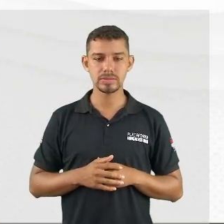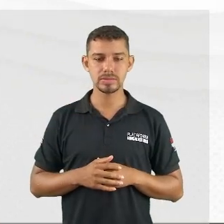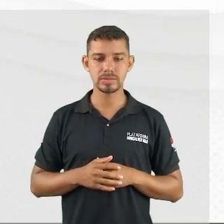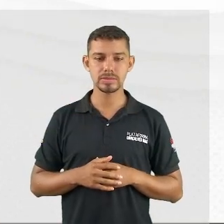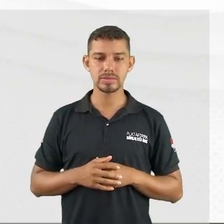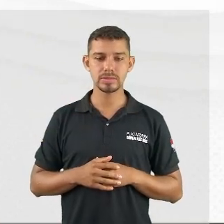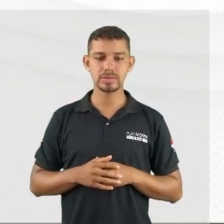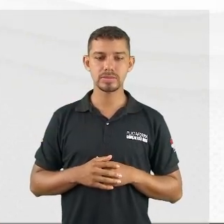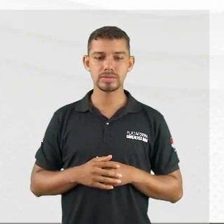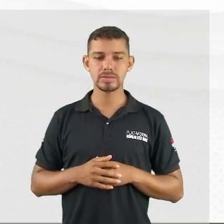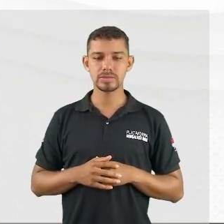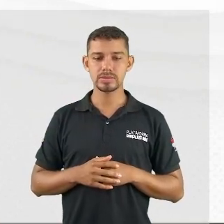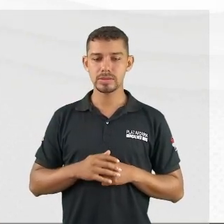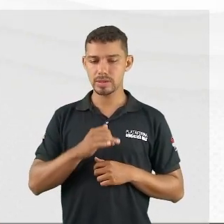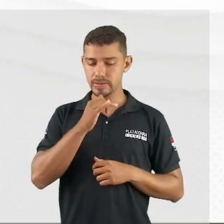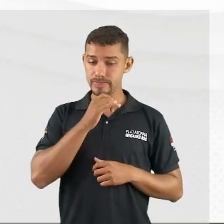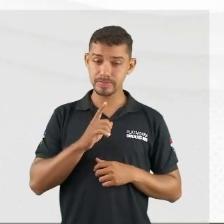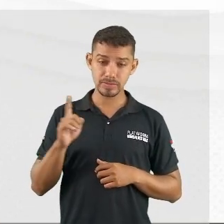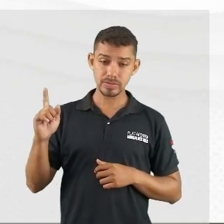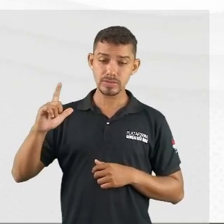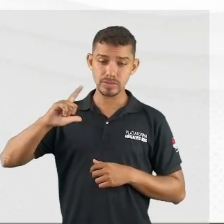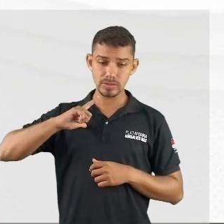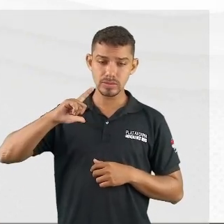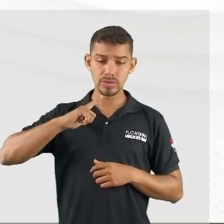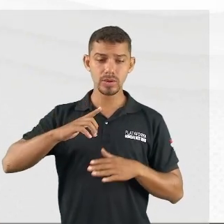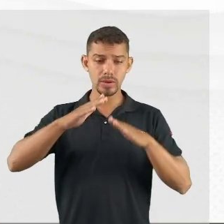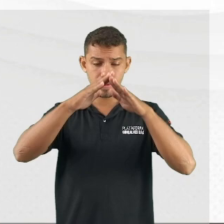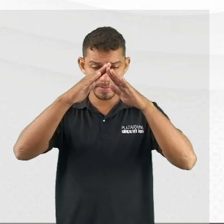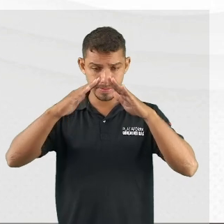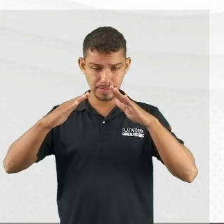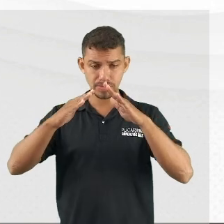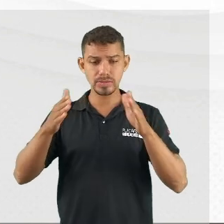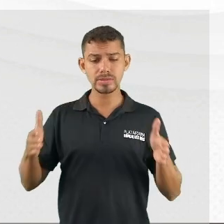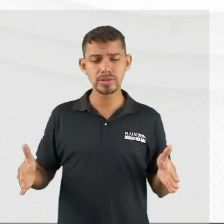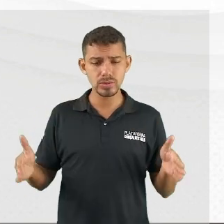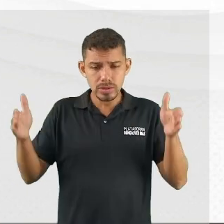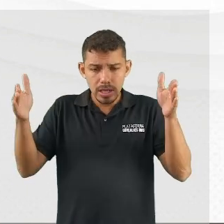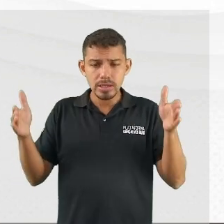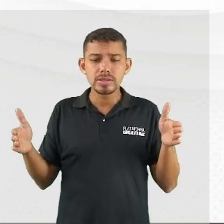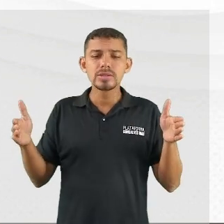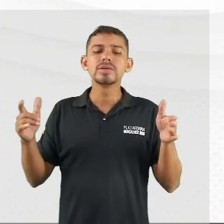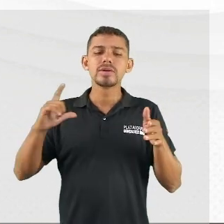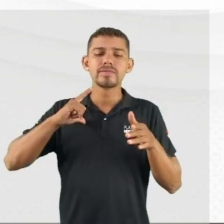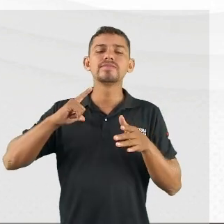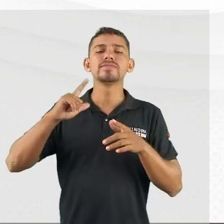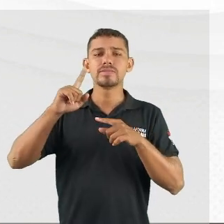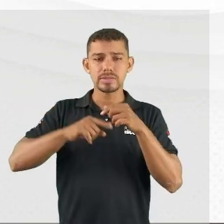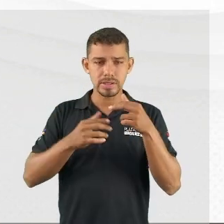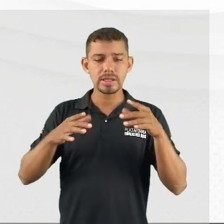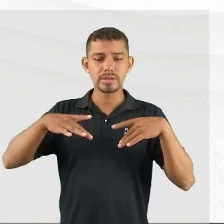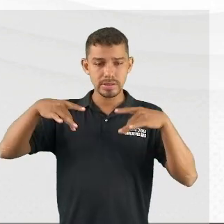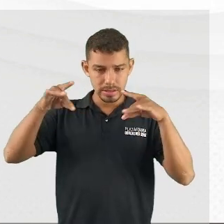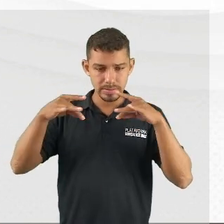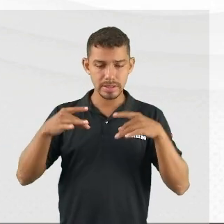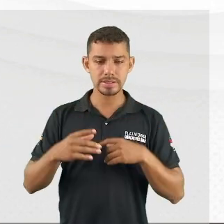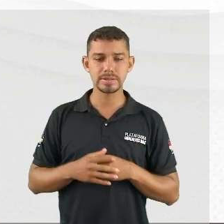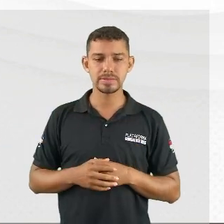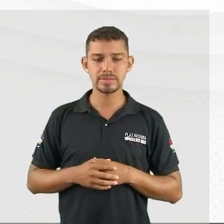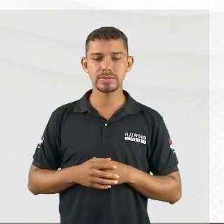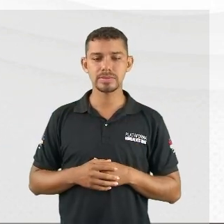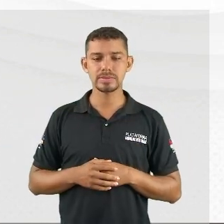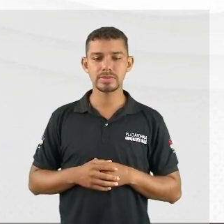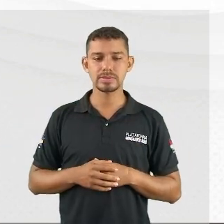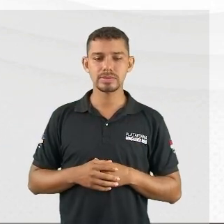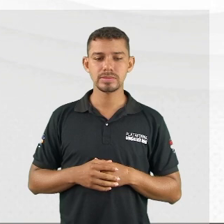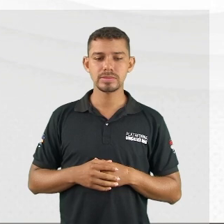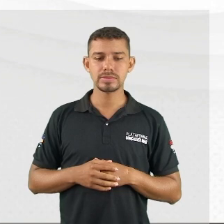Então, ó, aqui ó, o teto e as paredes são feitos de materiais transparentes. Vou botar aqui para vocês,